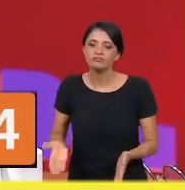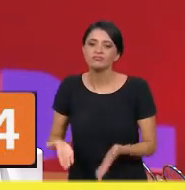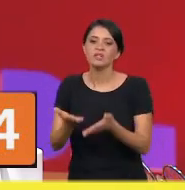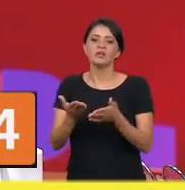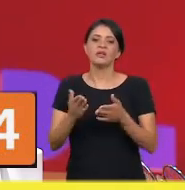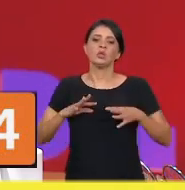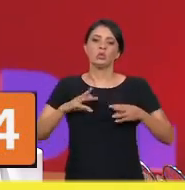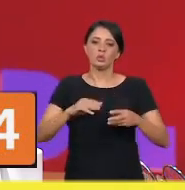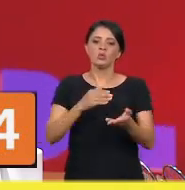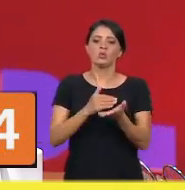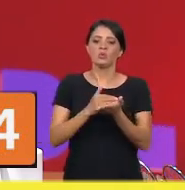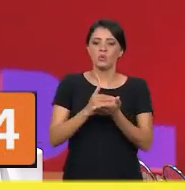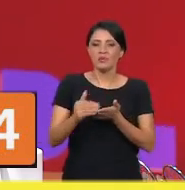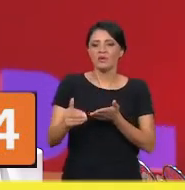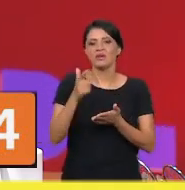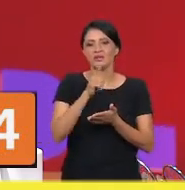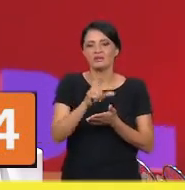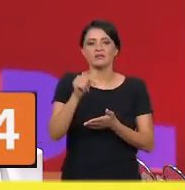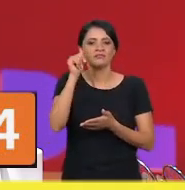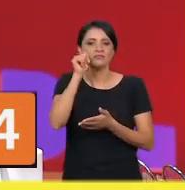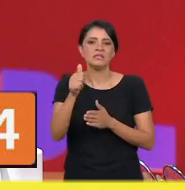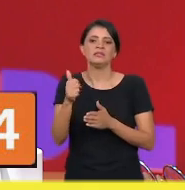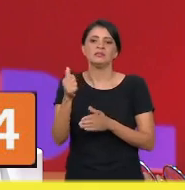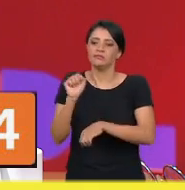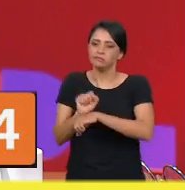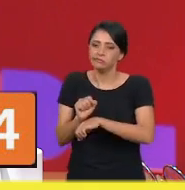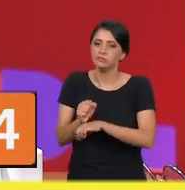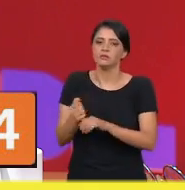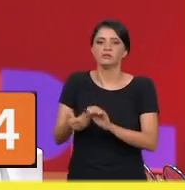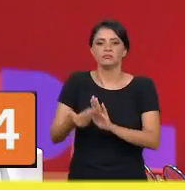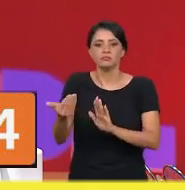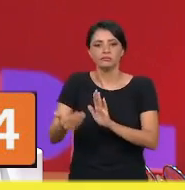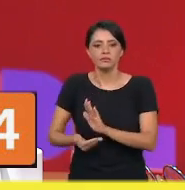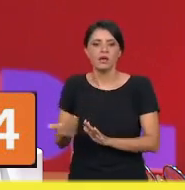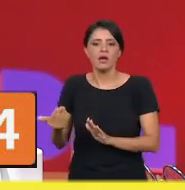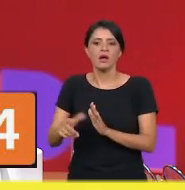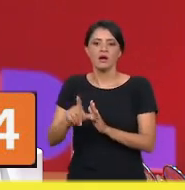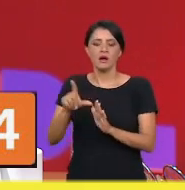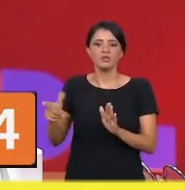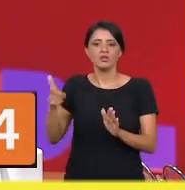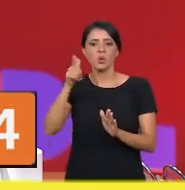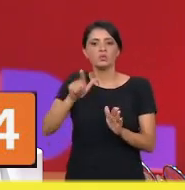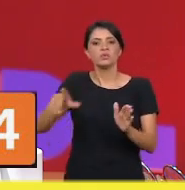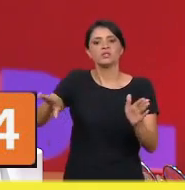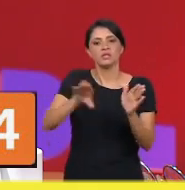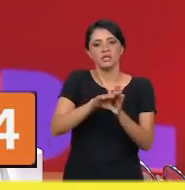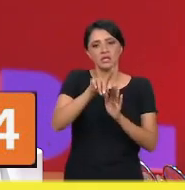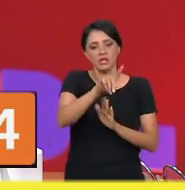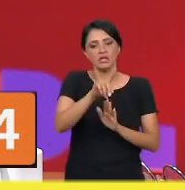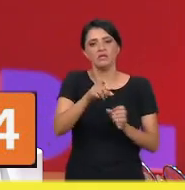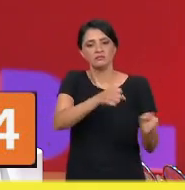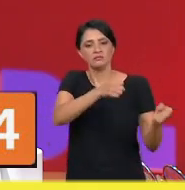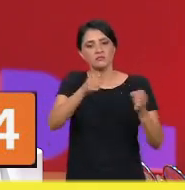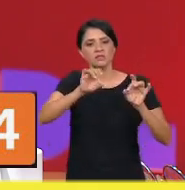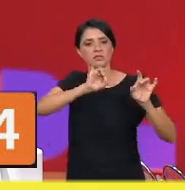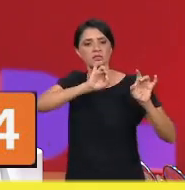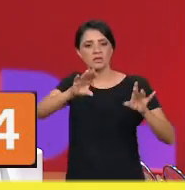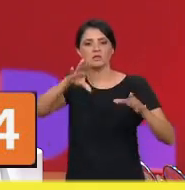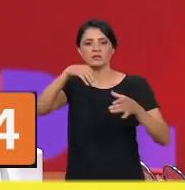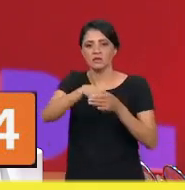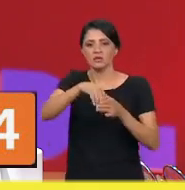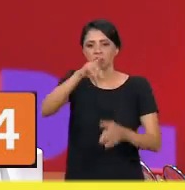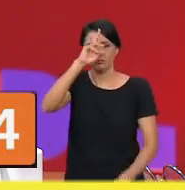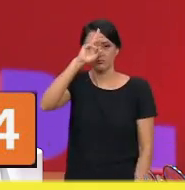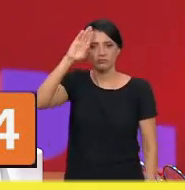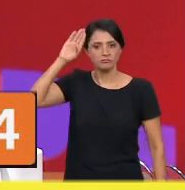tudo isso começa a cortar as meninas e as mulheres antes de chegarem nas posições de destaque dentro da